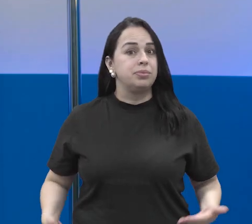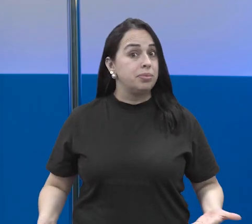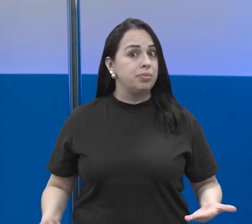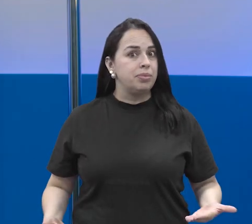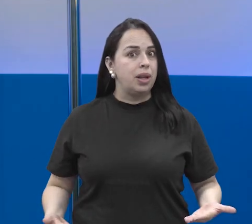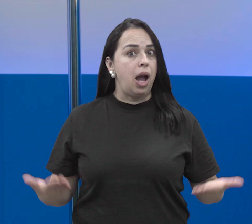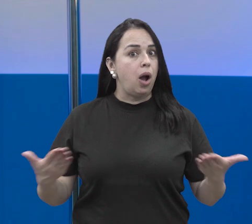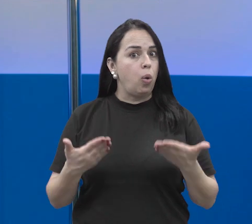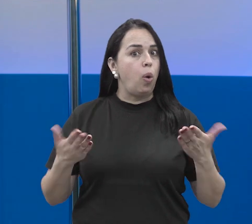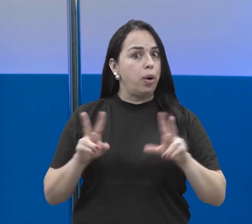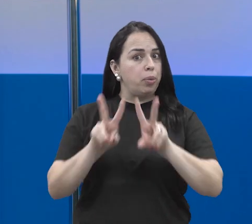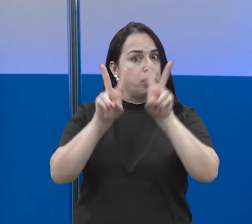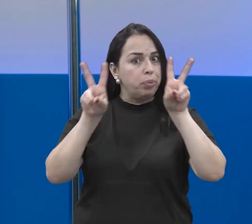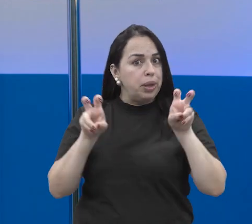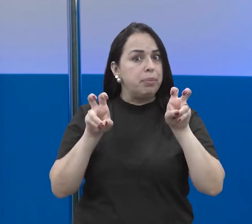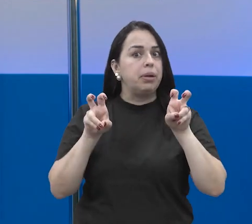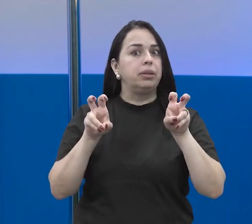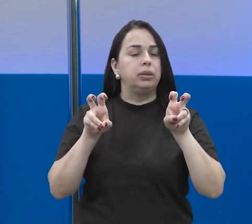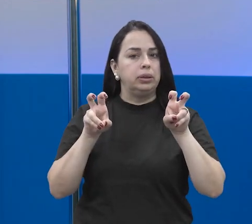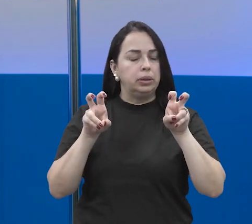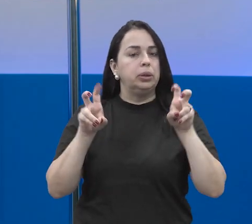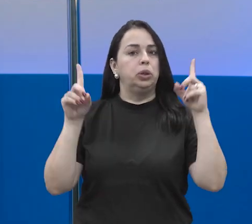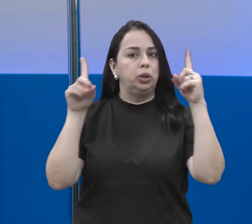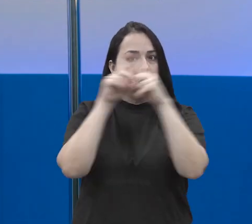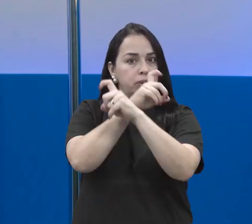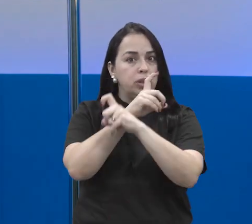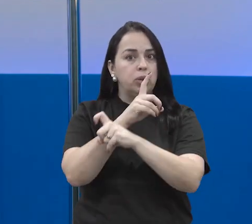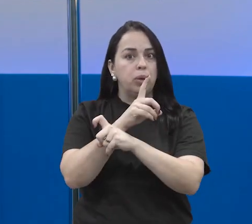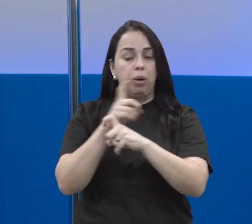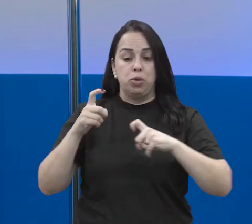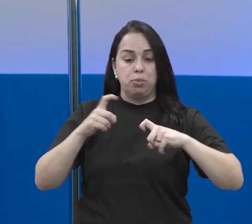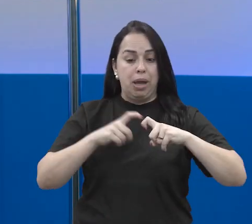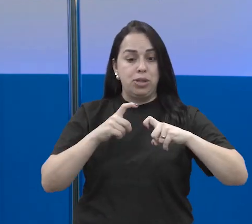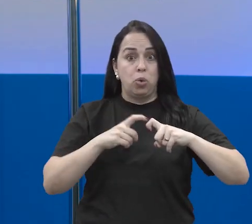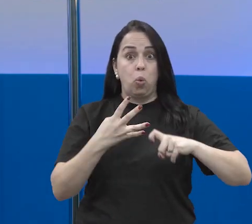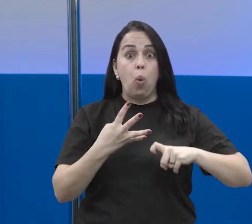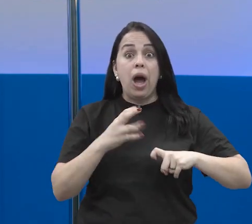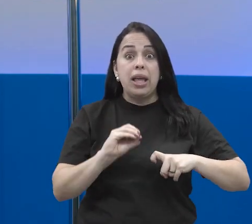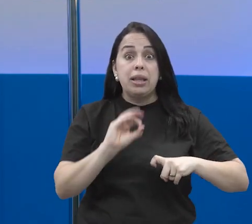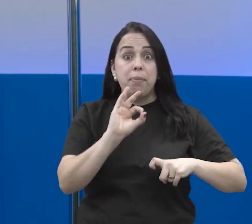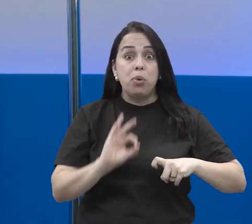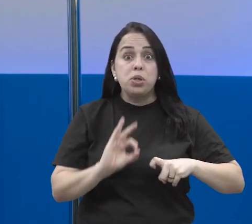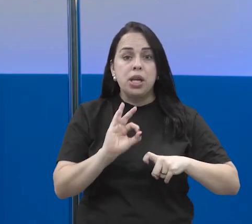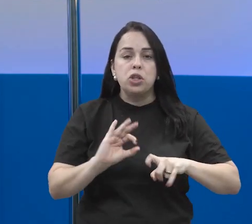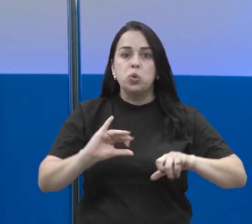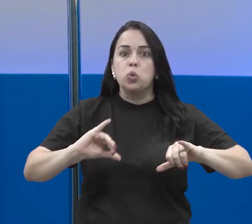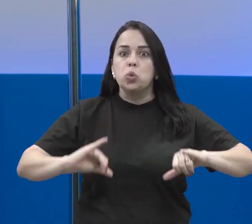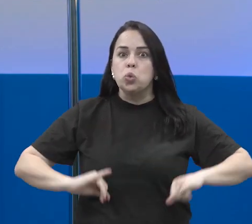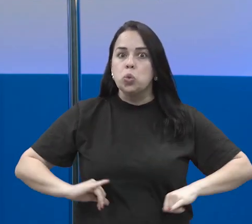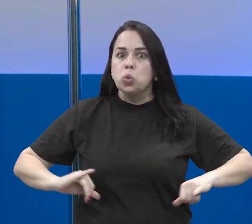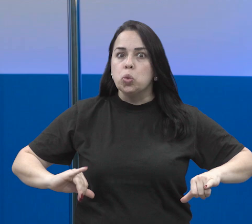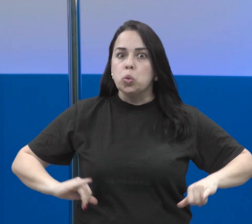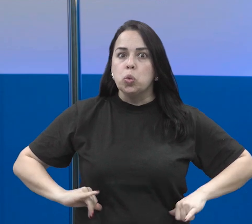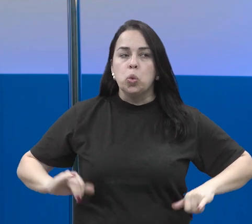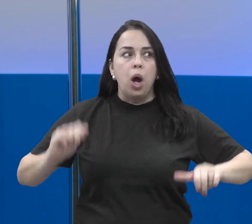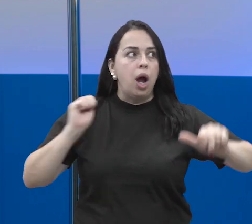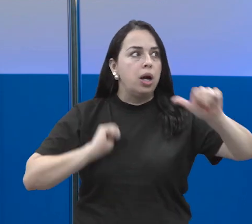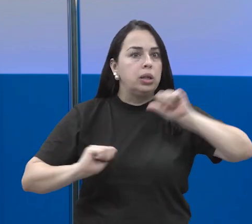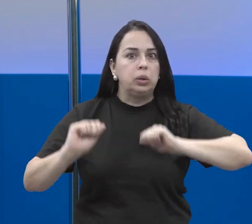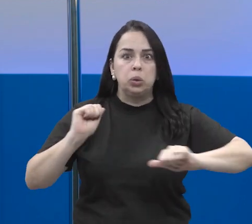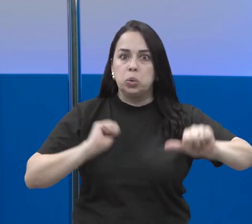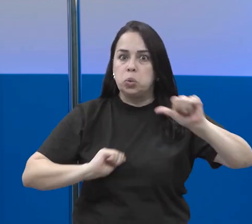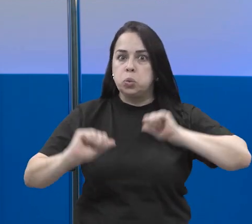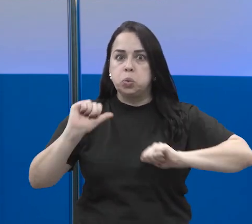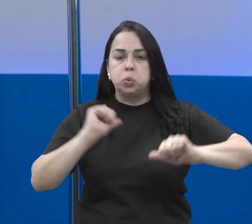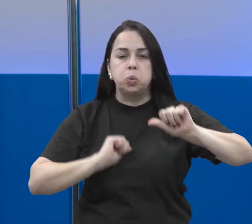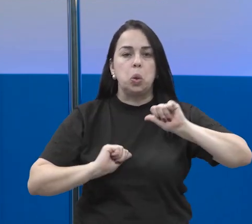A gente traz agora dados preocupantes. 40% dos médicos do Brasil sofrem com algum tipo de